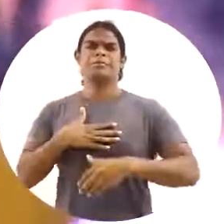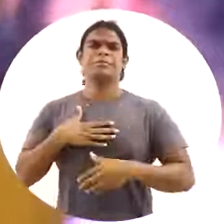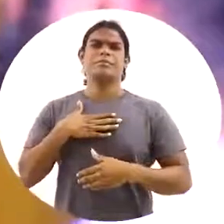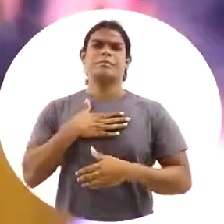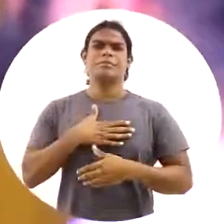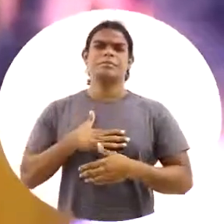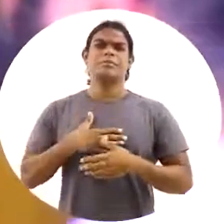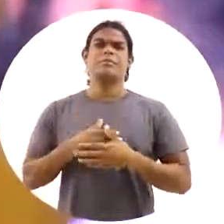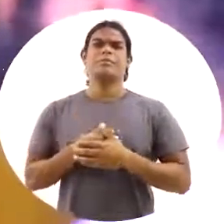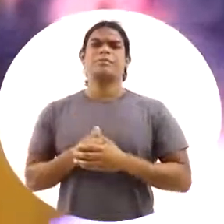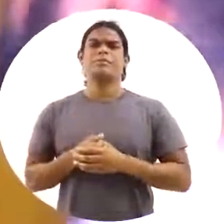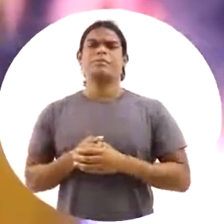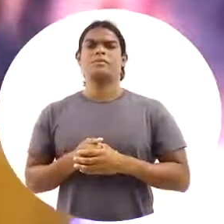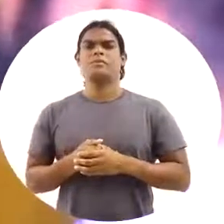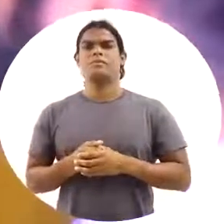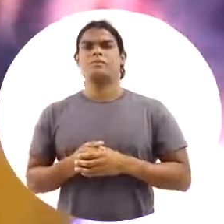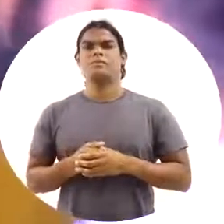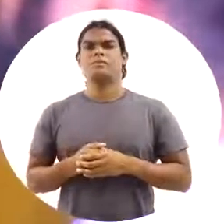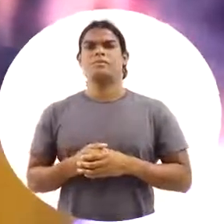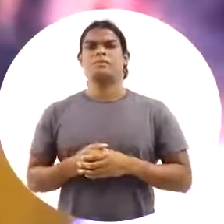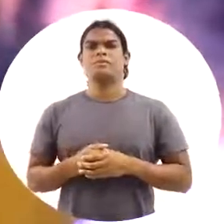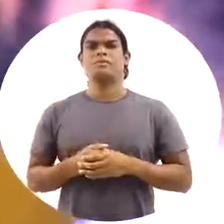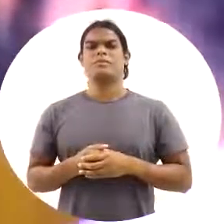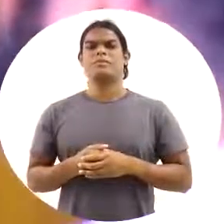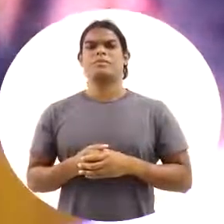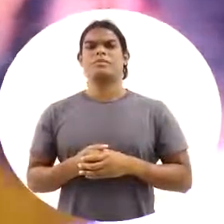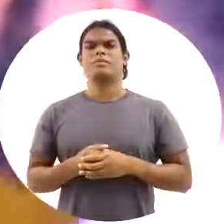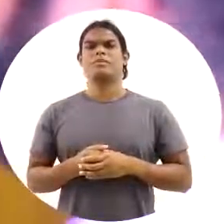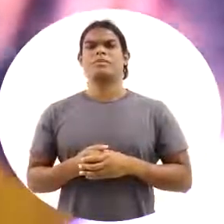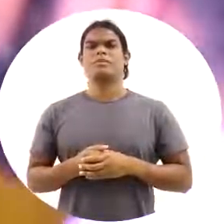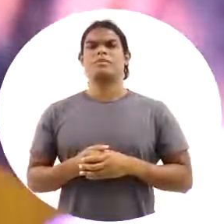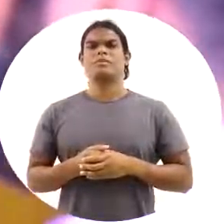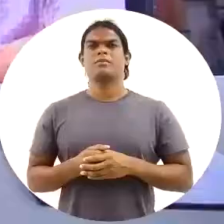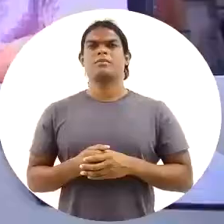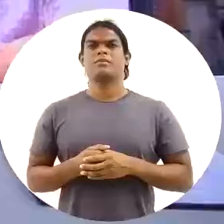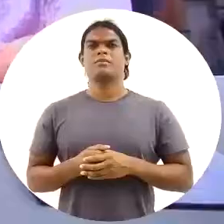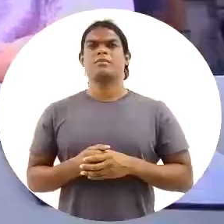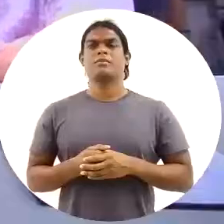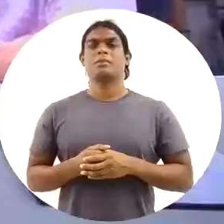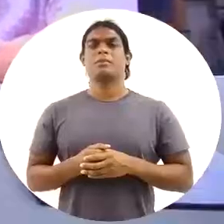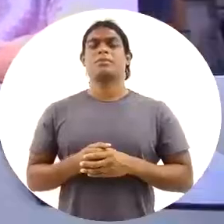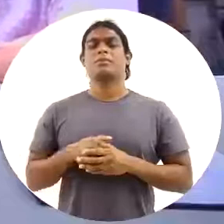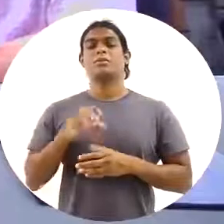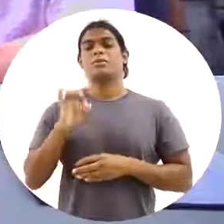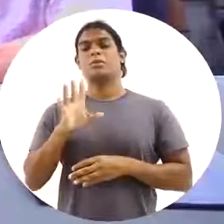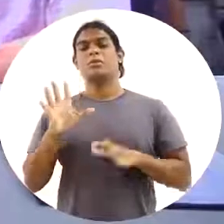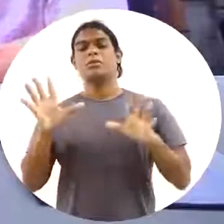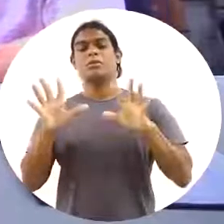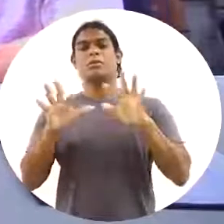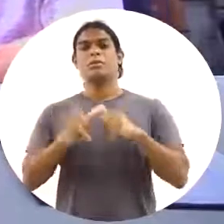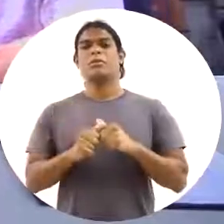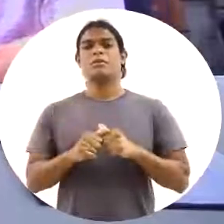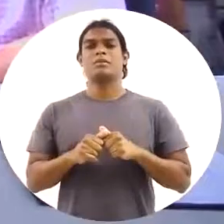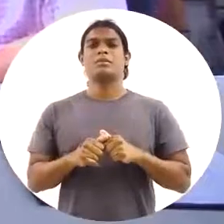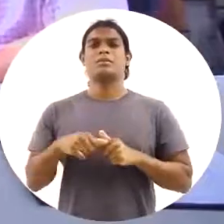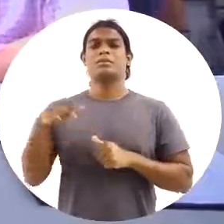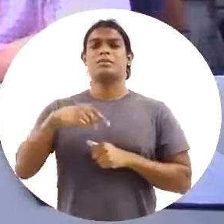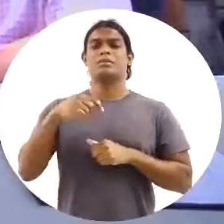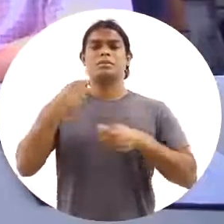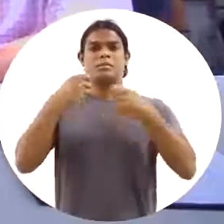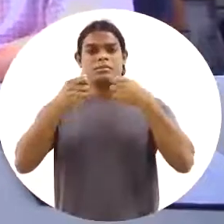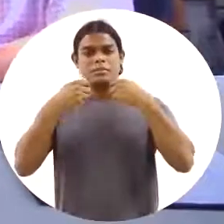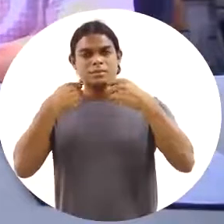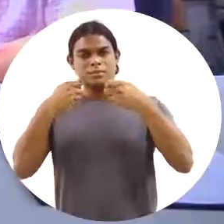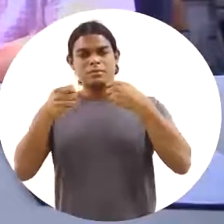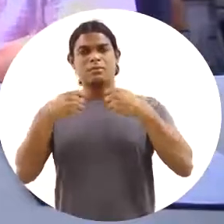que procede, né? A ideia. Lula, só para finalizar a